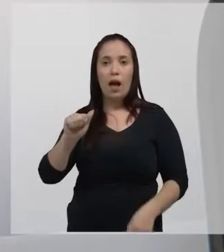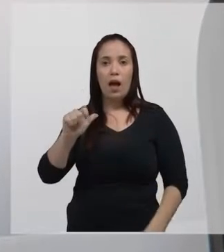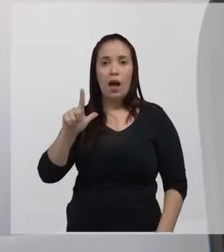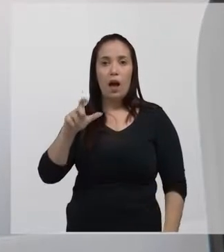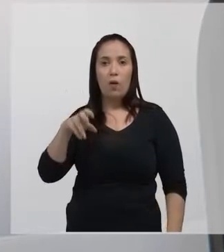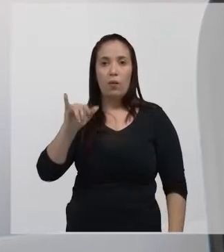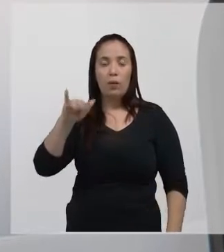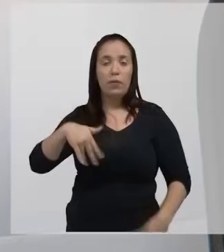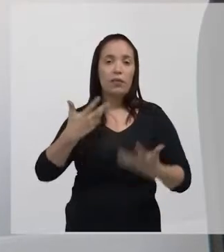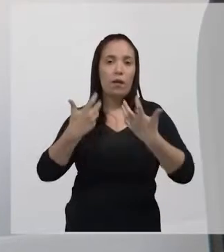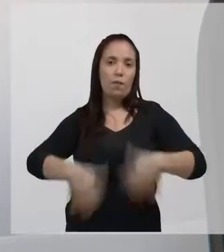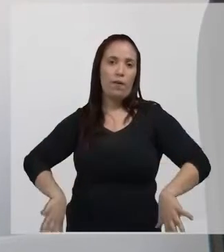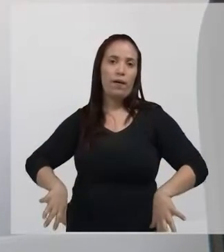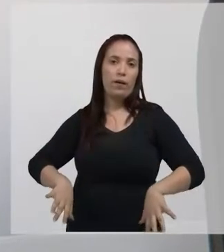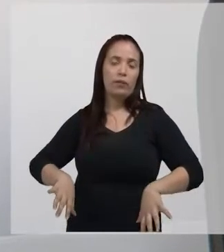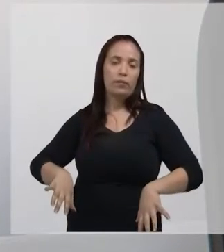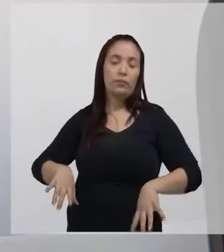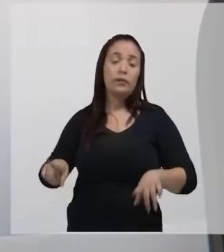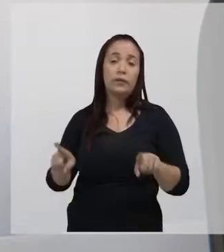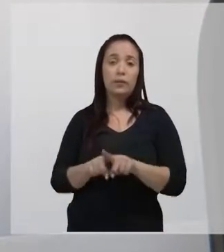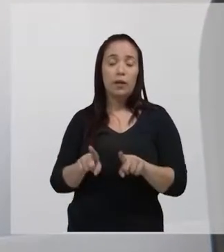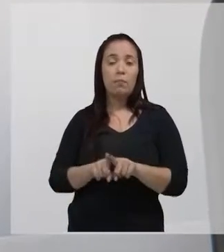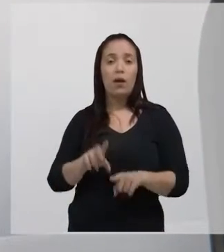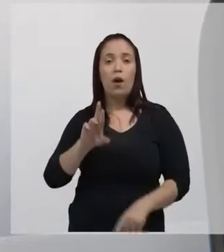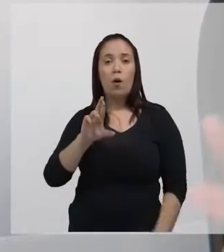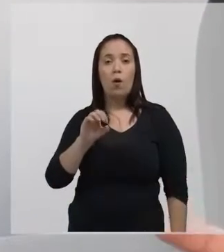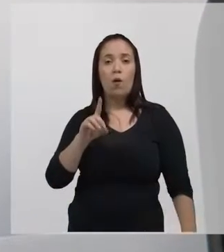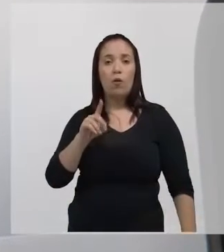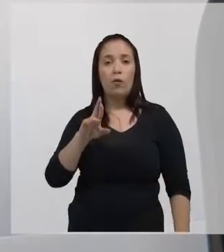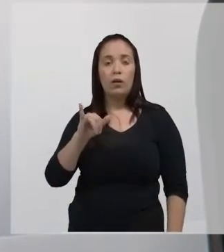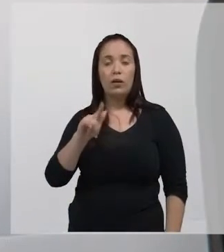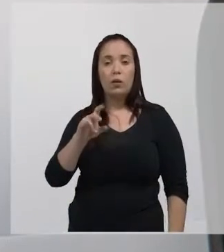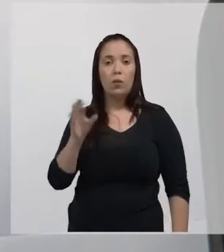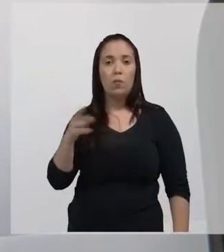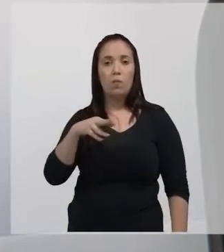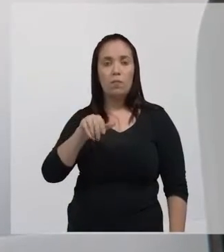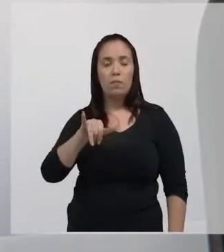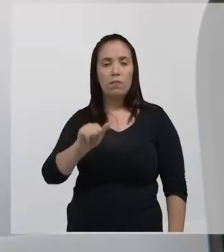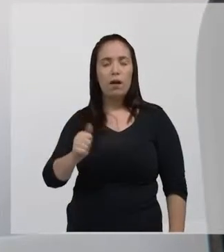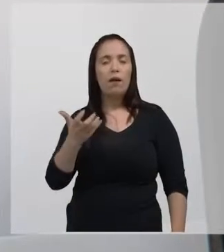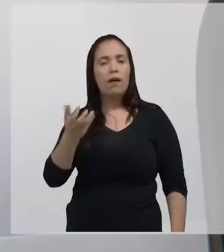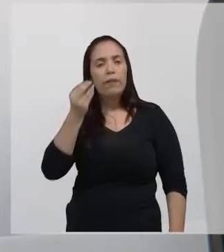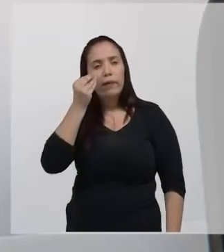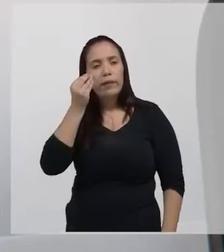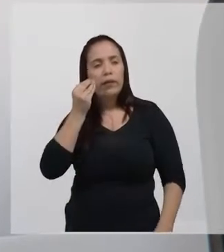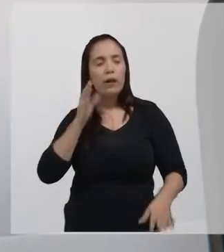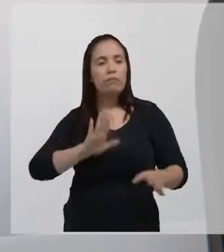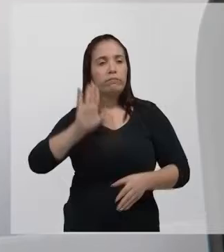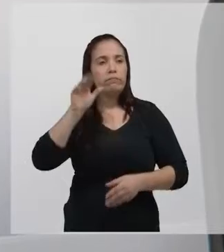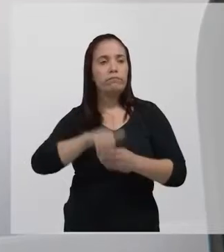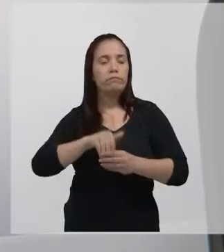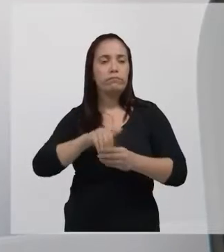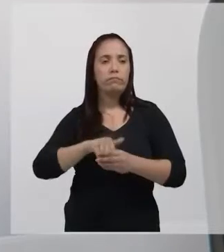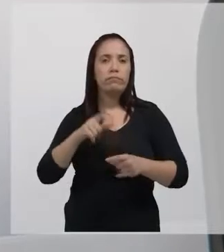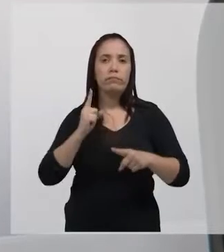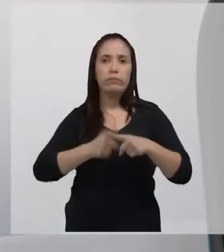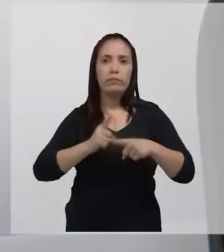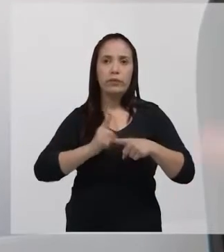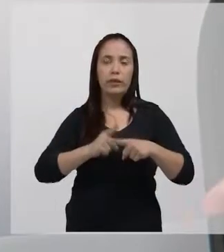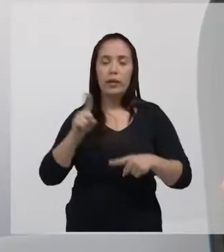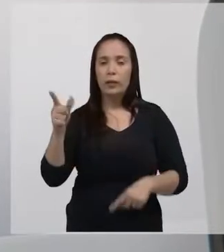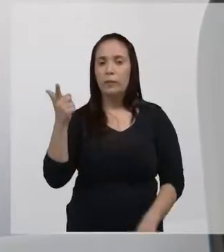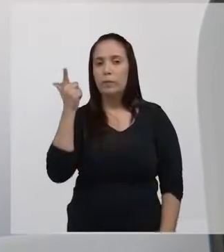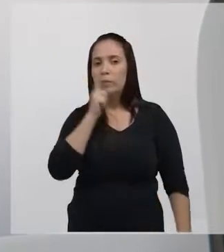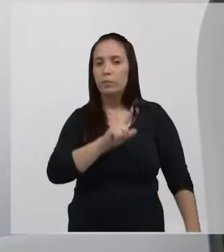Alckmin. E do outro lado você vê o Rodrigo Maia tentando ver se cria uma candidatura alternativa. Já que o mesmo não conseguiu